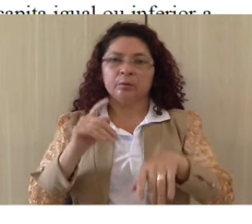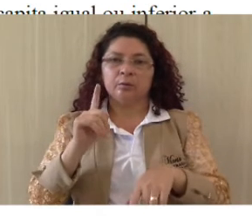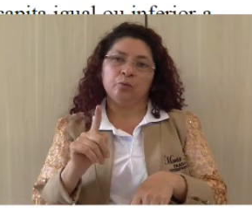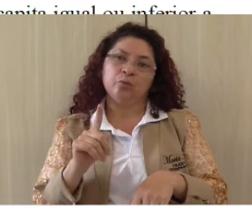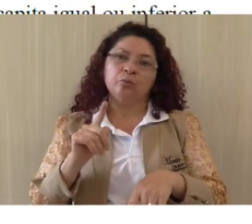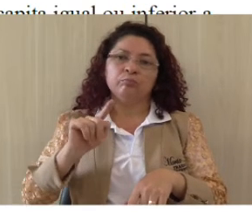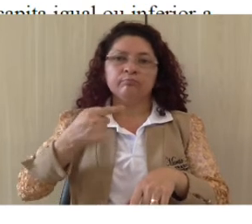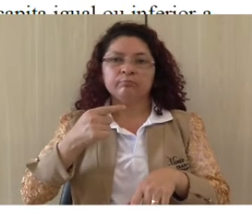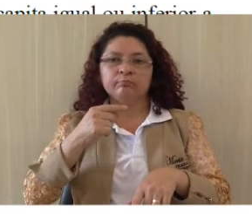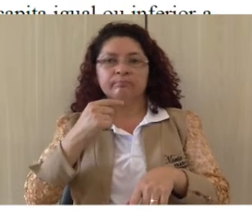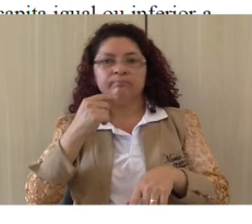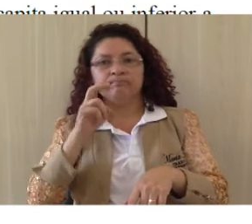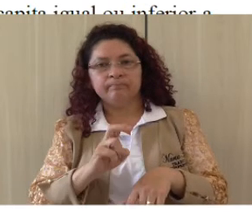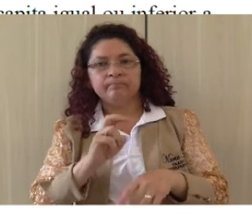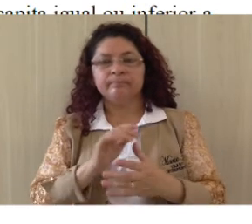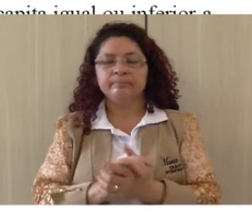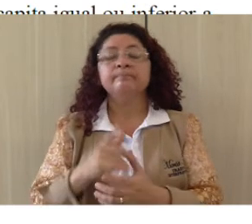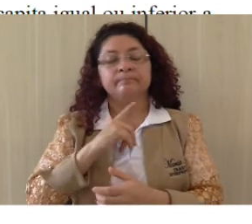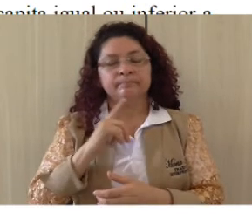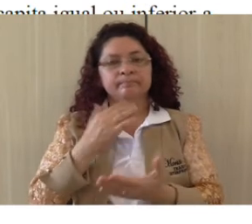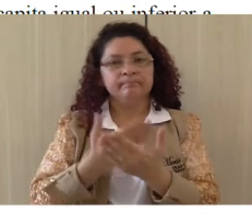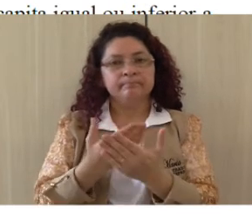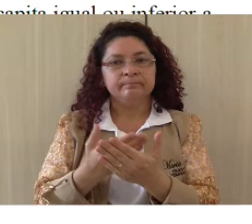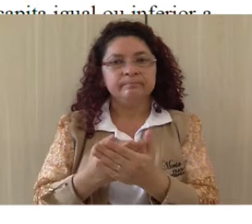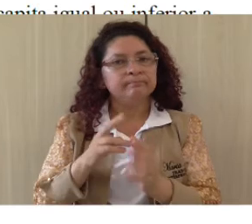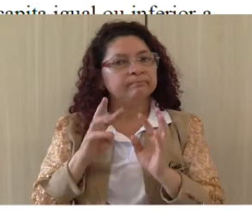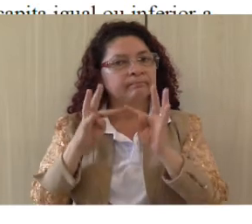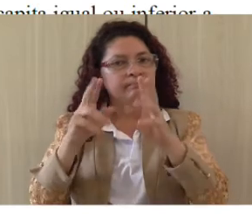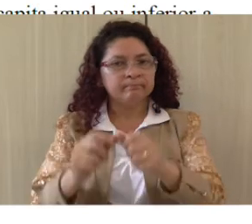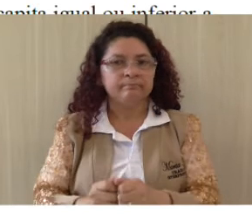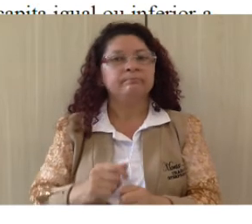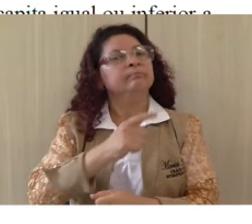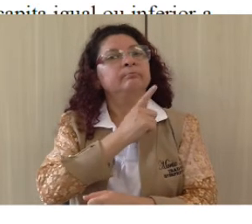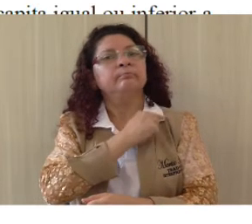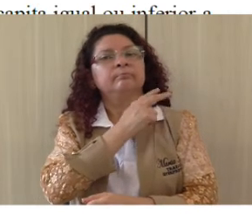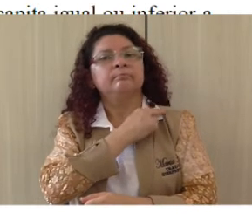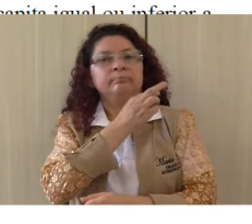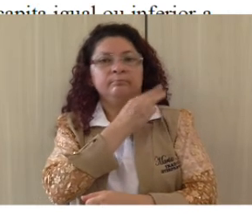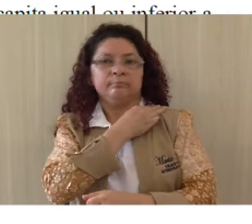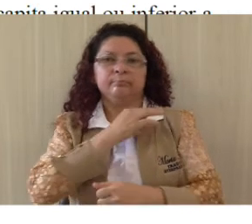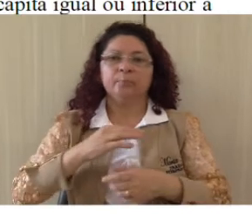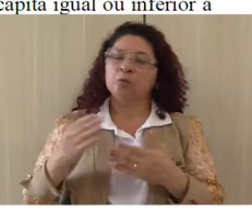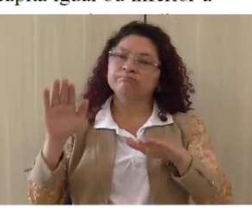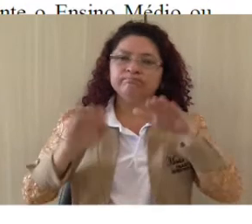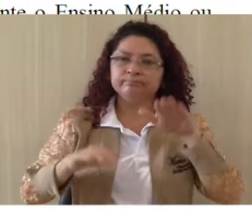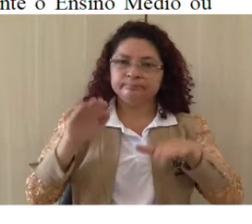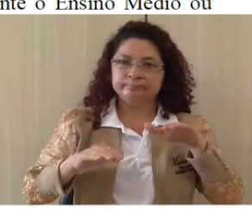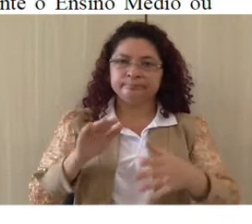salário mínimo e meio, que tenham cursado em escola pública integralmente o ensino médio ou